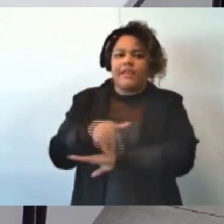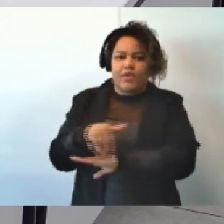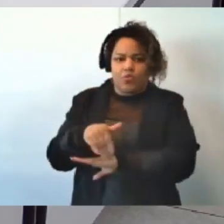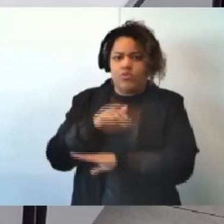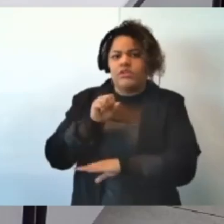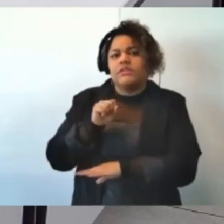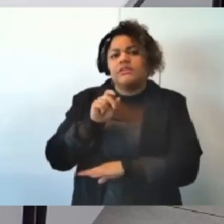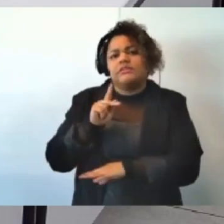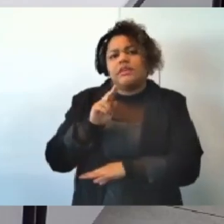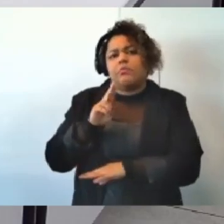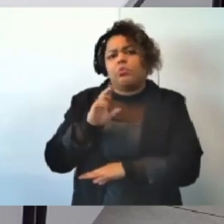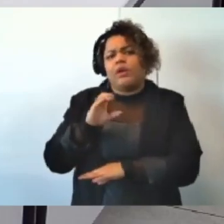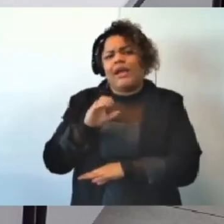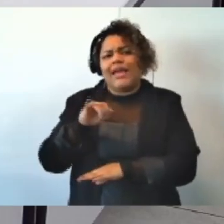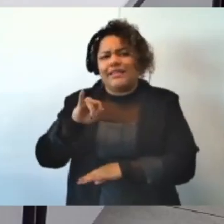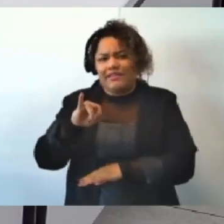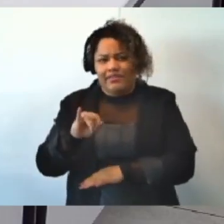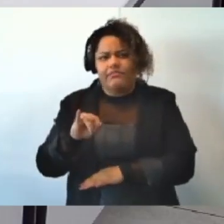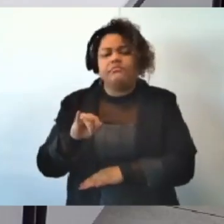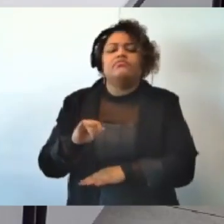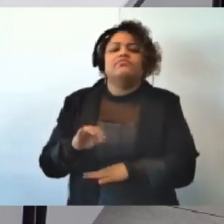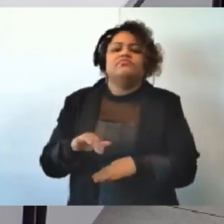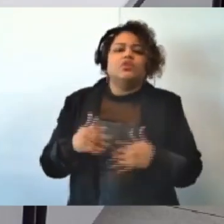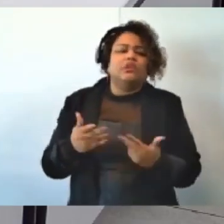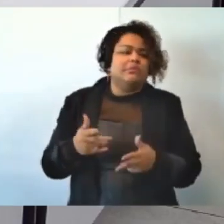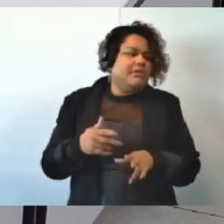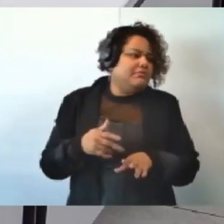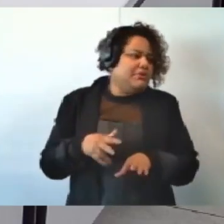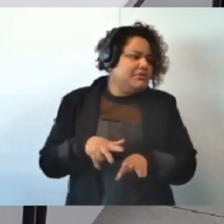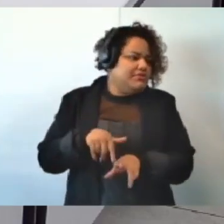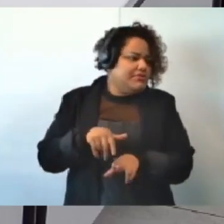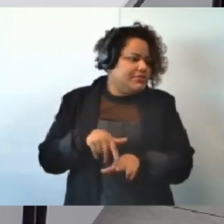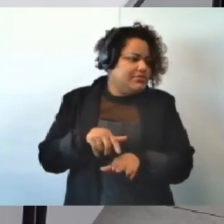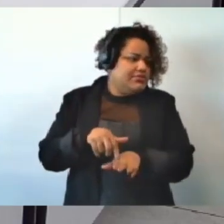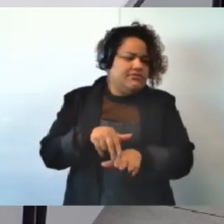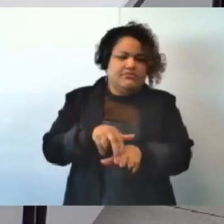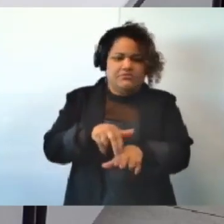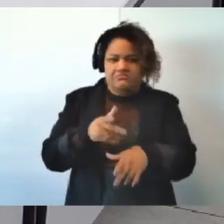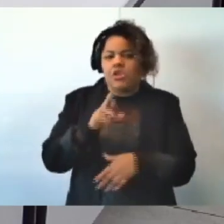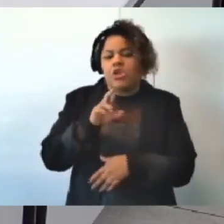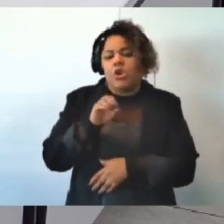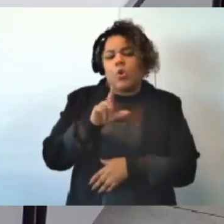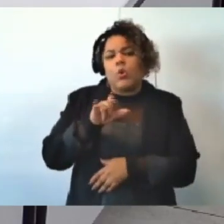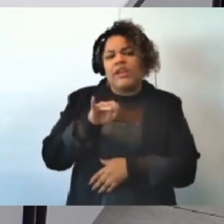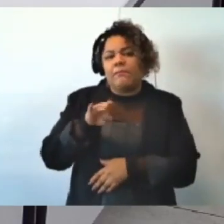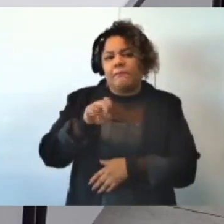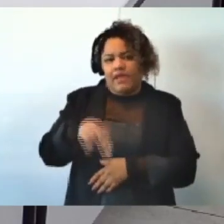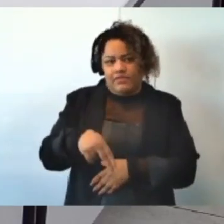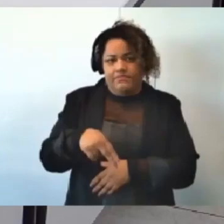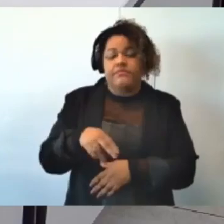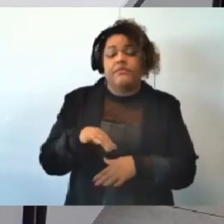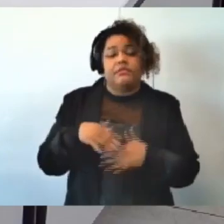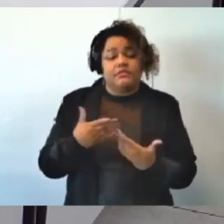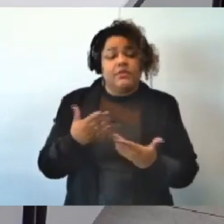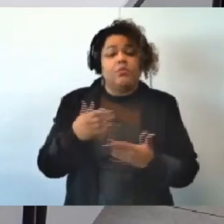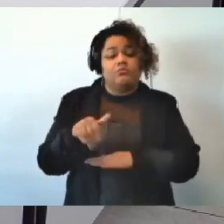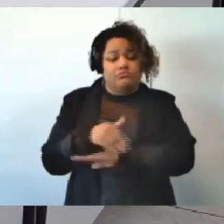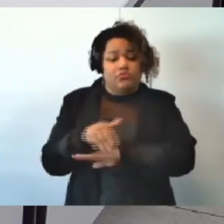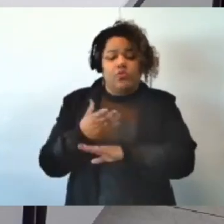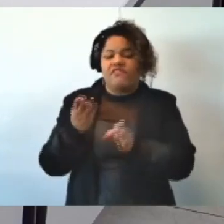mesmo assim é na Avenida Assis Chateaubriand. Então, o fechamento da rua Sapucaí, ele acontece dia de domingo ou quando tem eventos.